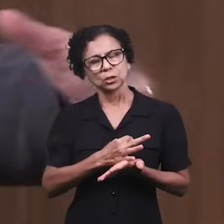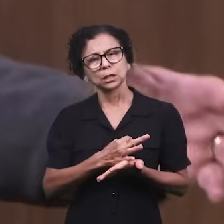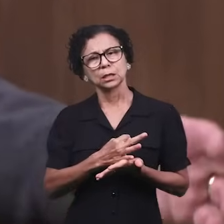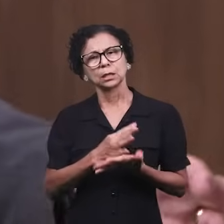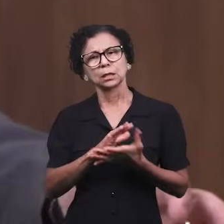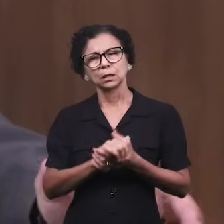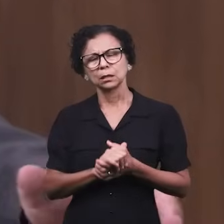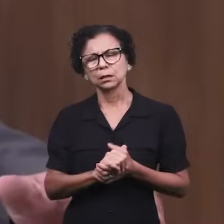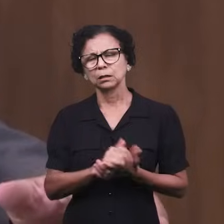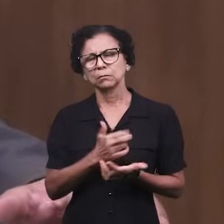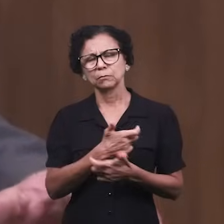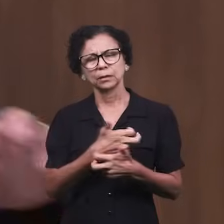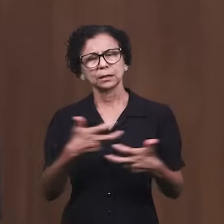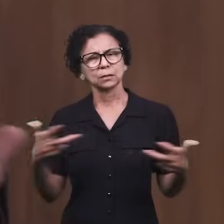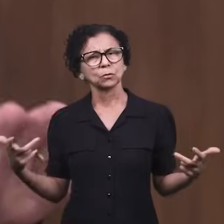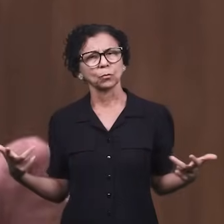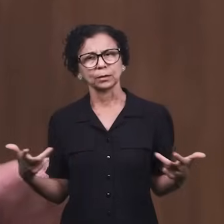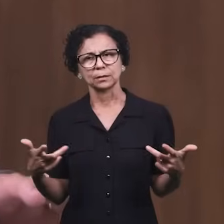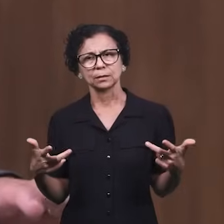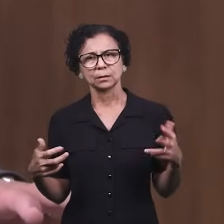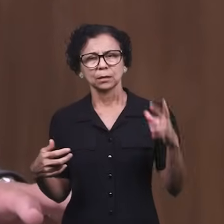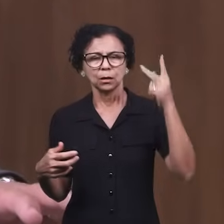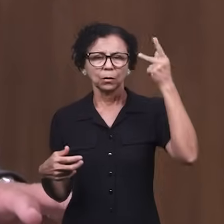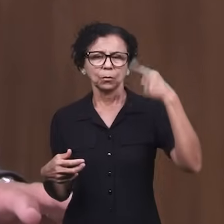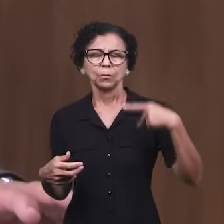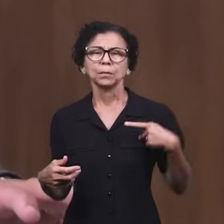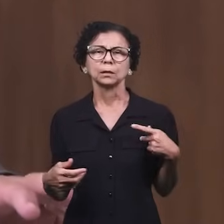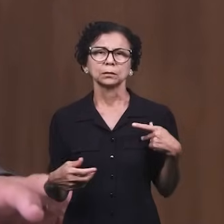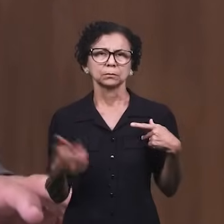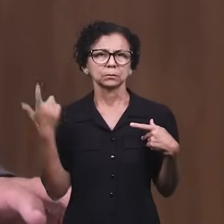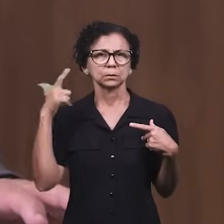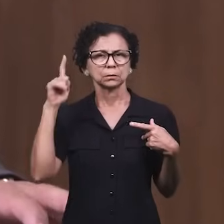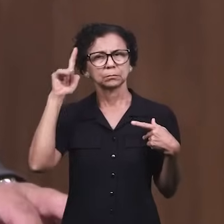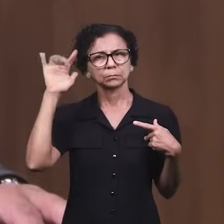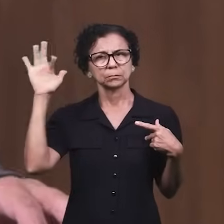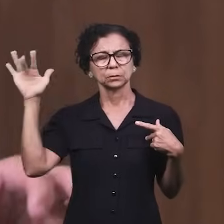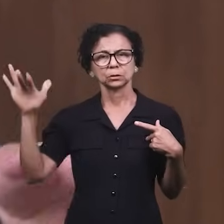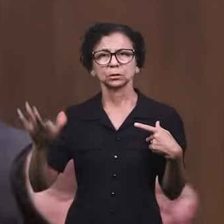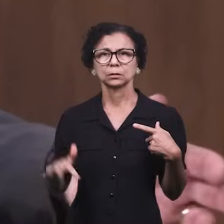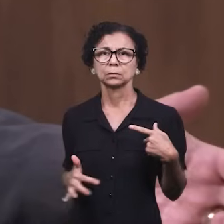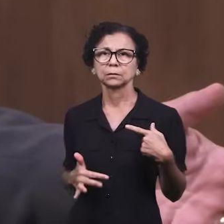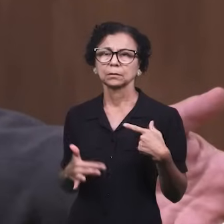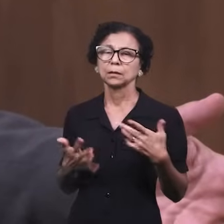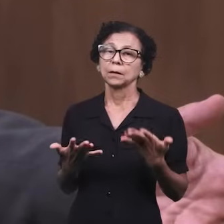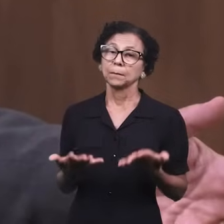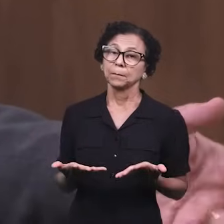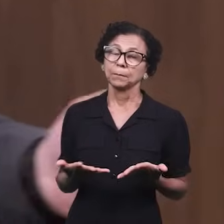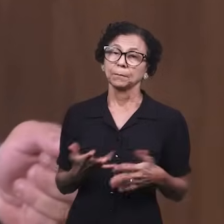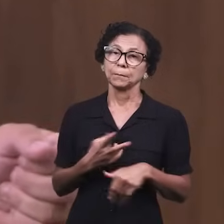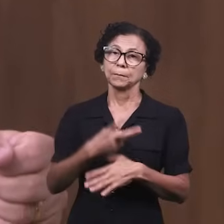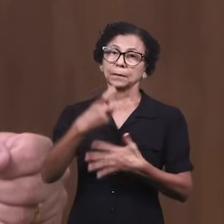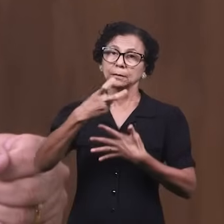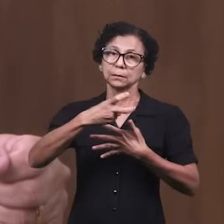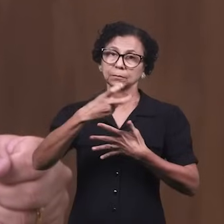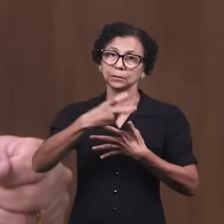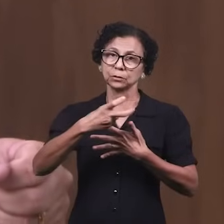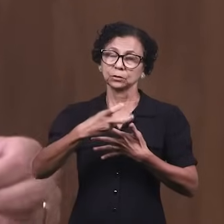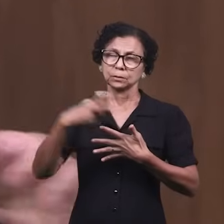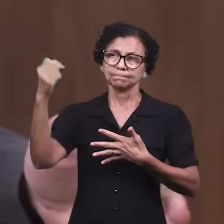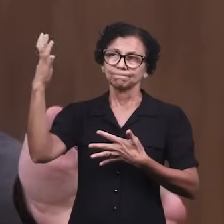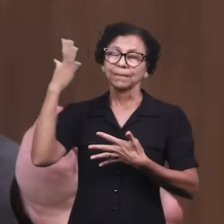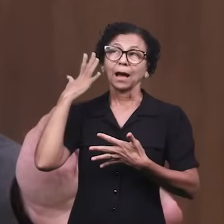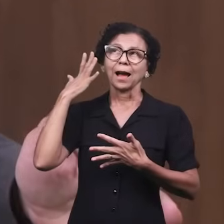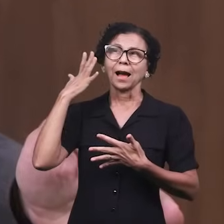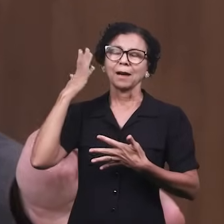a engenharia, a arquitetura, qualquer coisa da razão. Eu vou conseguir imaginar um monte de coisa. Mas quando a gente introduz a 5ª medida, que é a revelação,